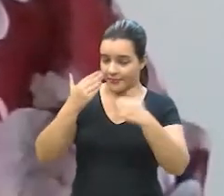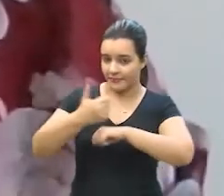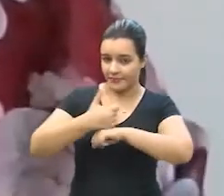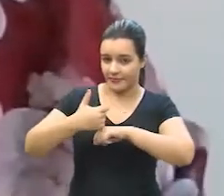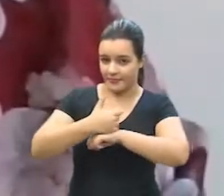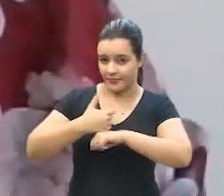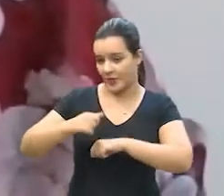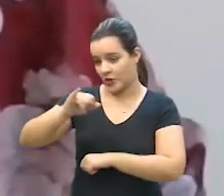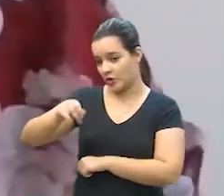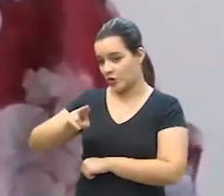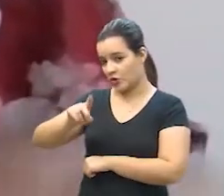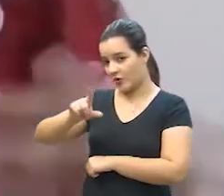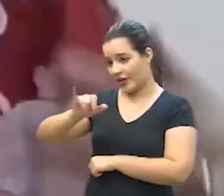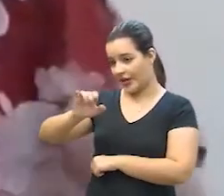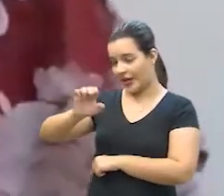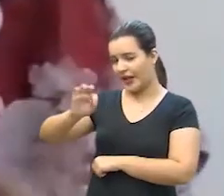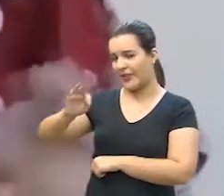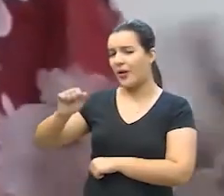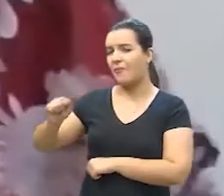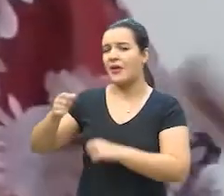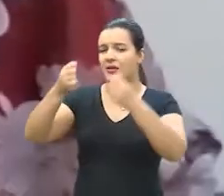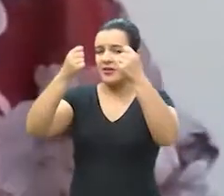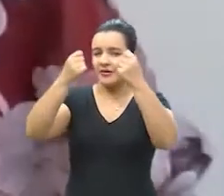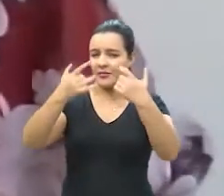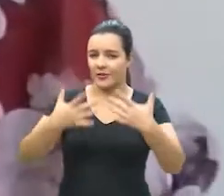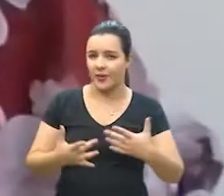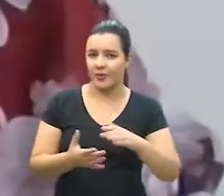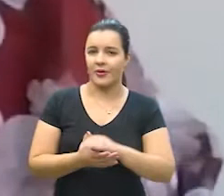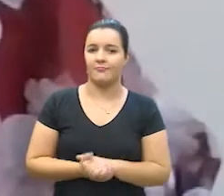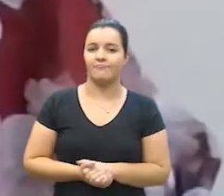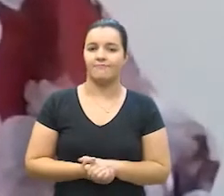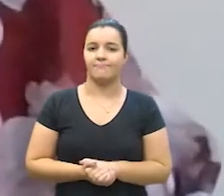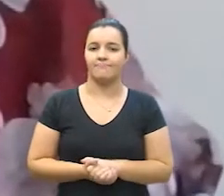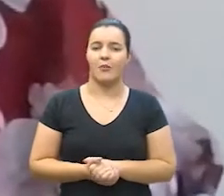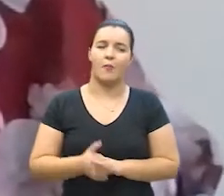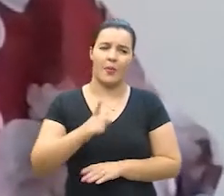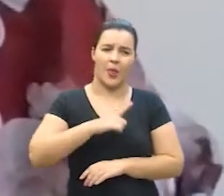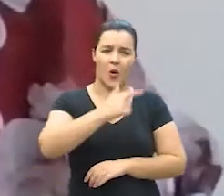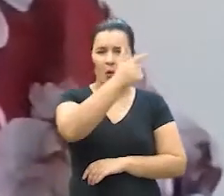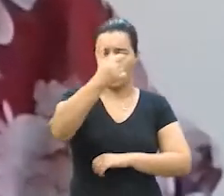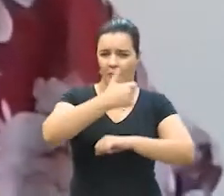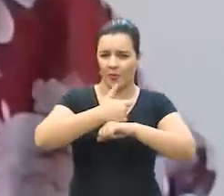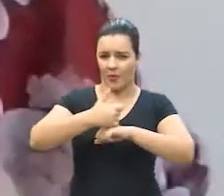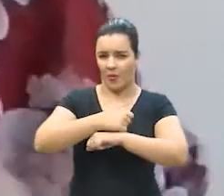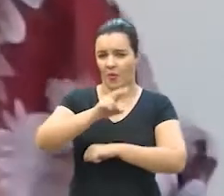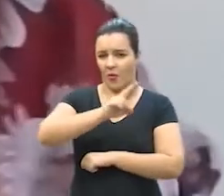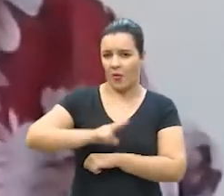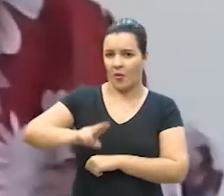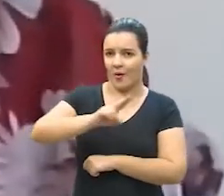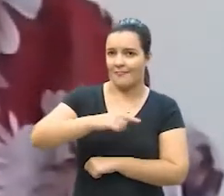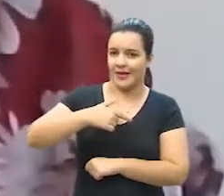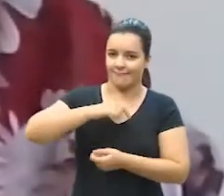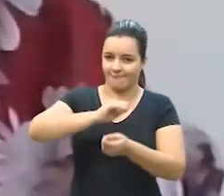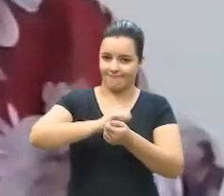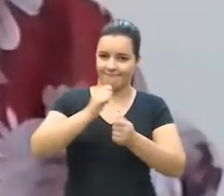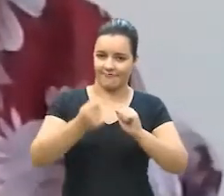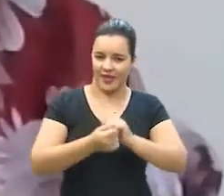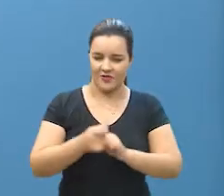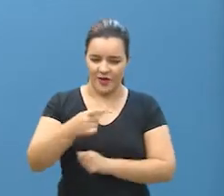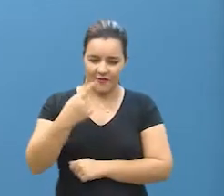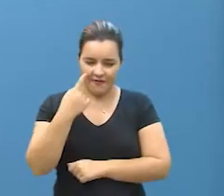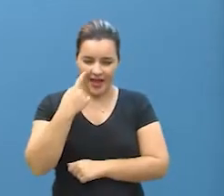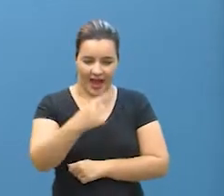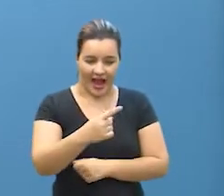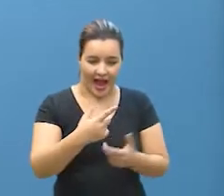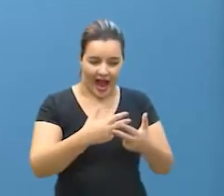da Julieta Jerusalinski, e que é usada de outras formas por outros profissionais, mas algo não está bem.